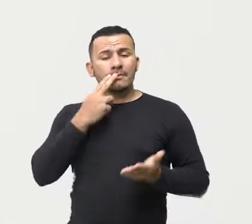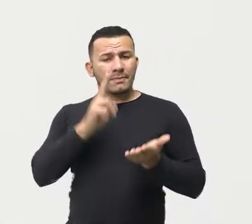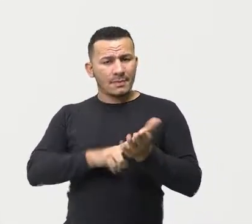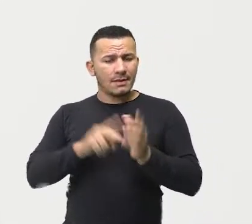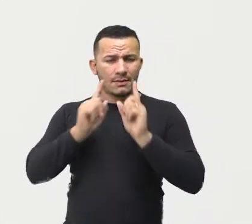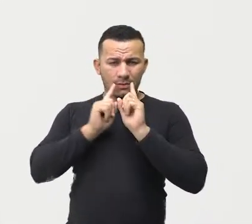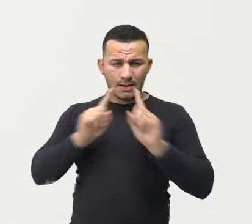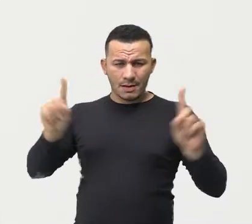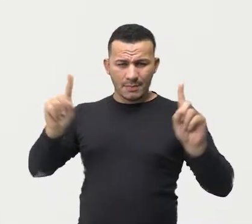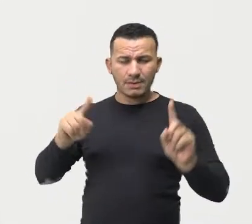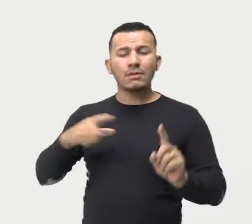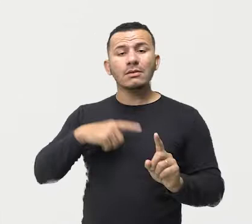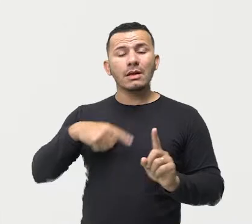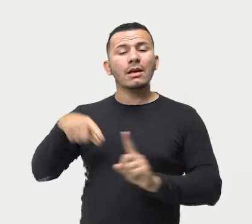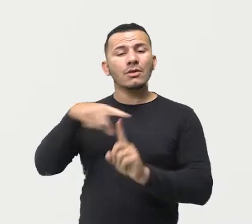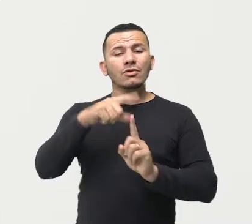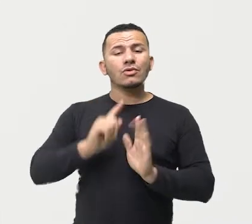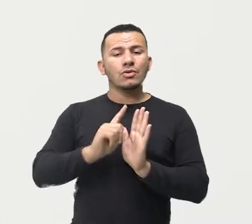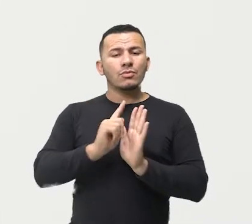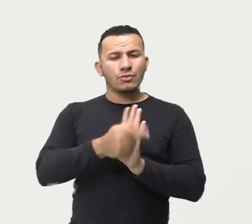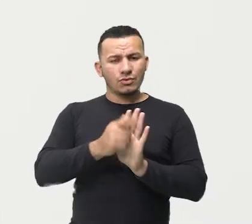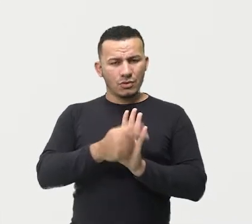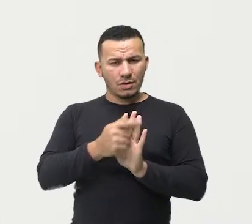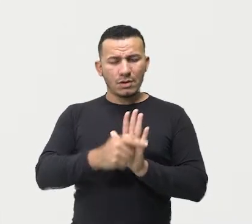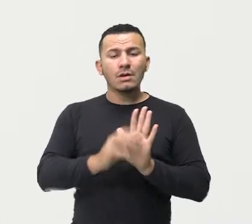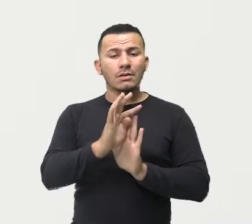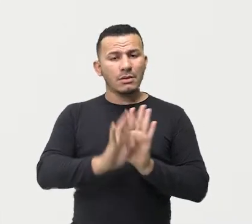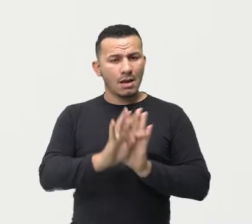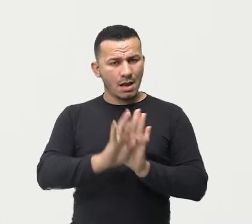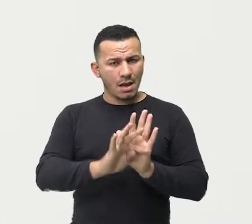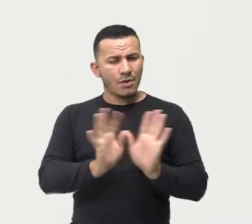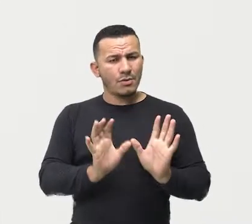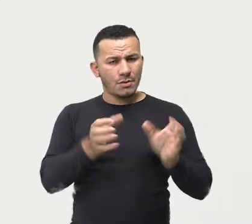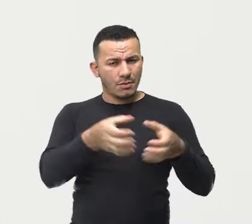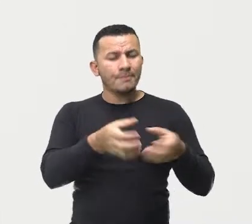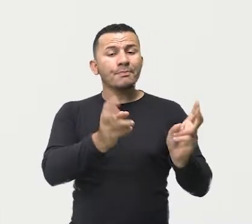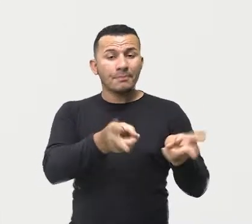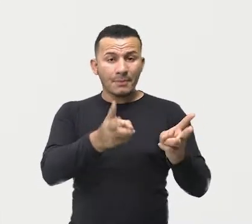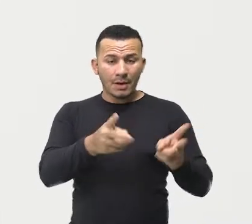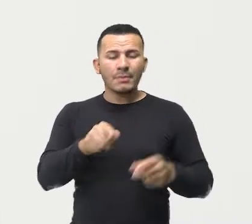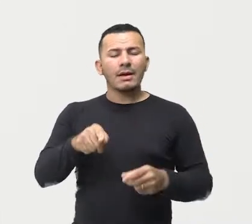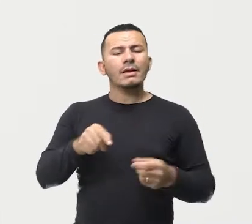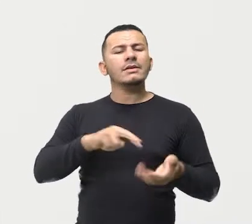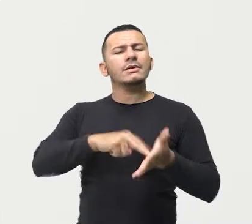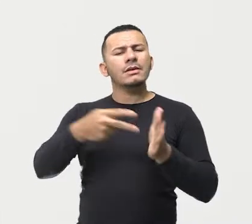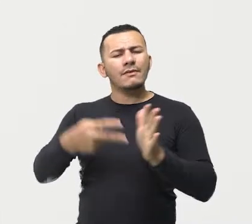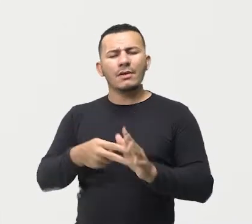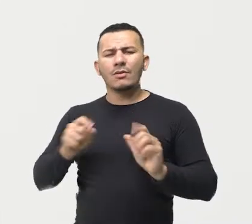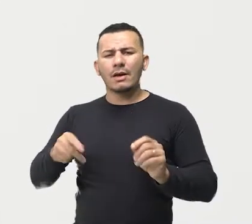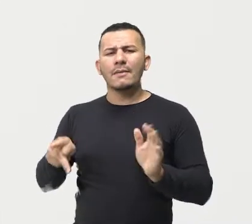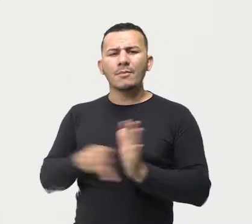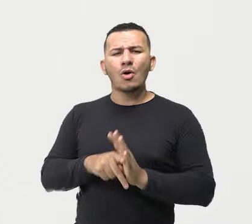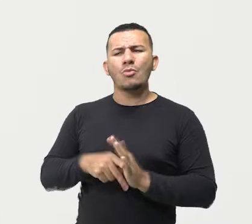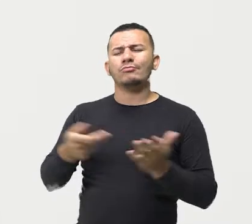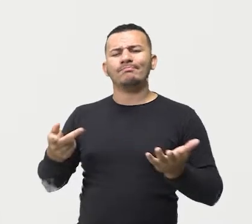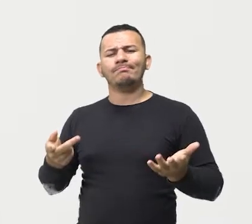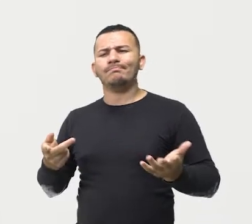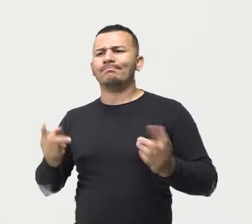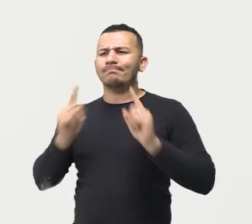é um gênero textual que expressa uma indignação